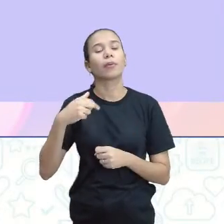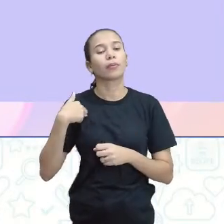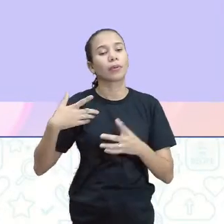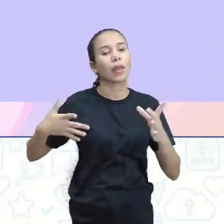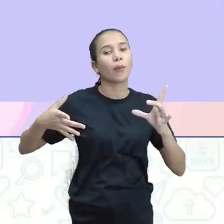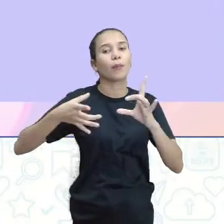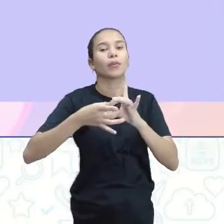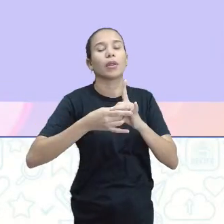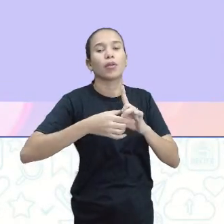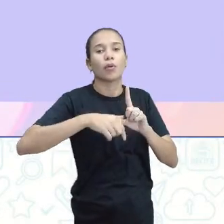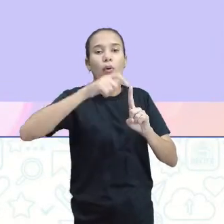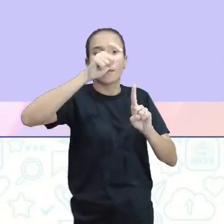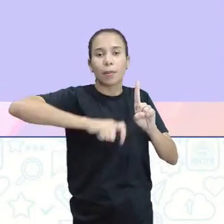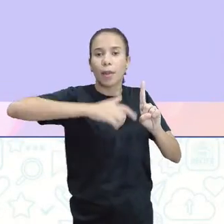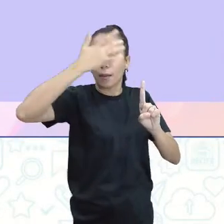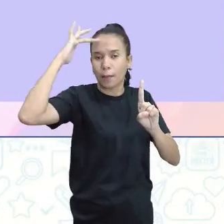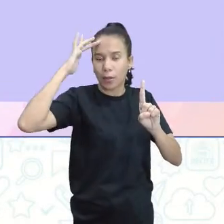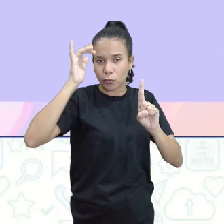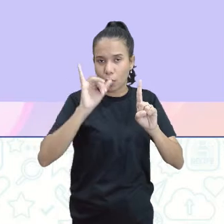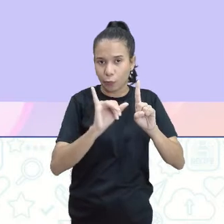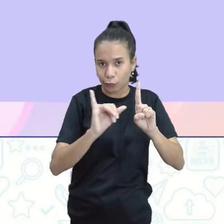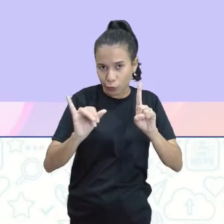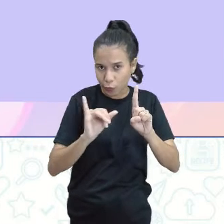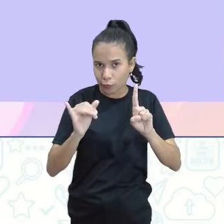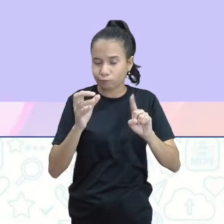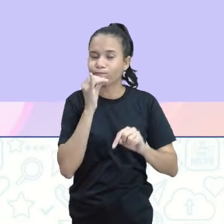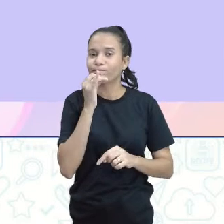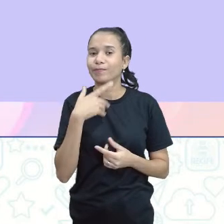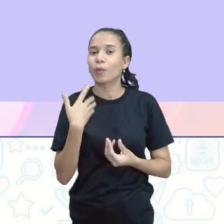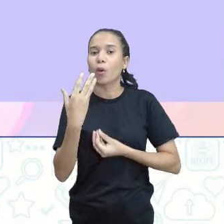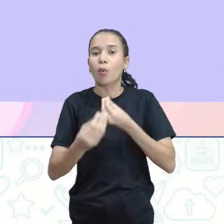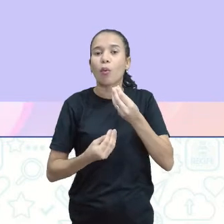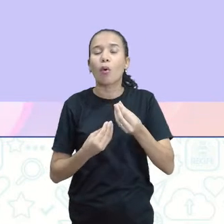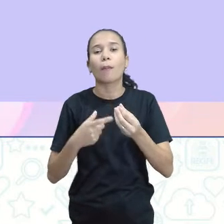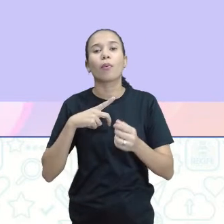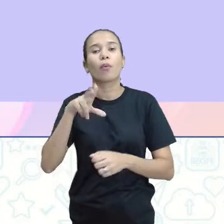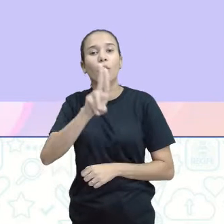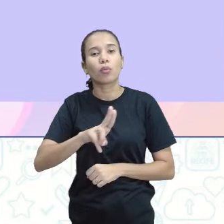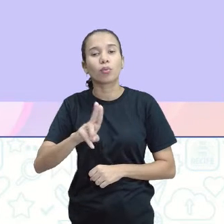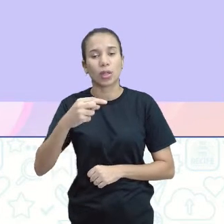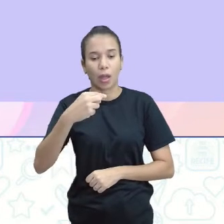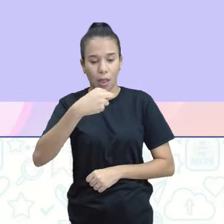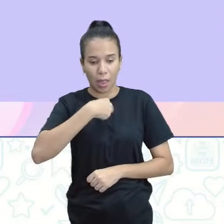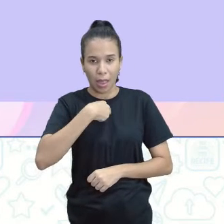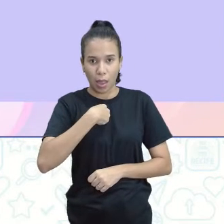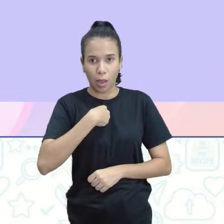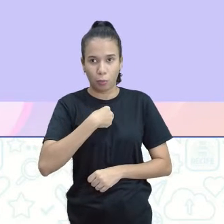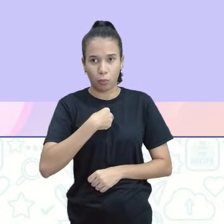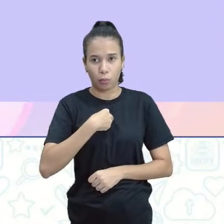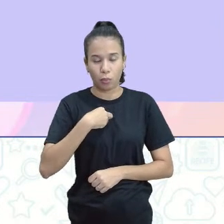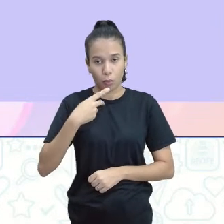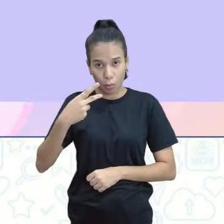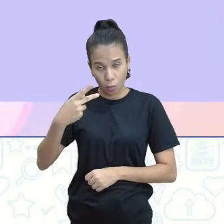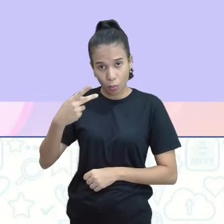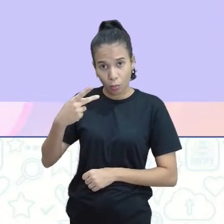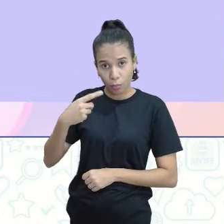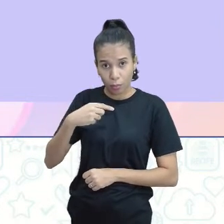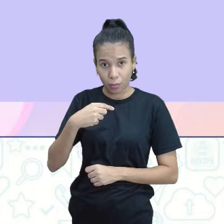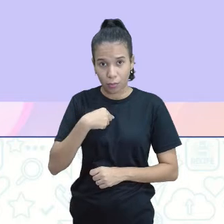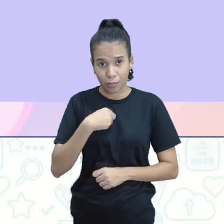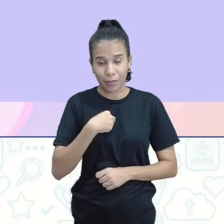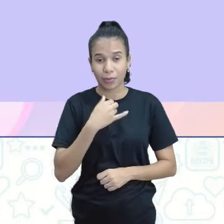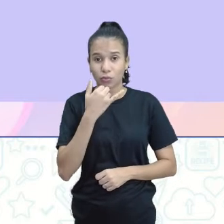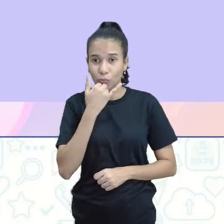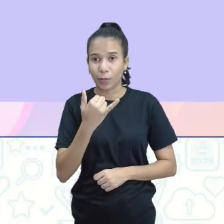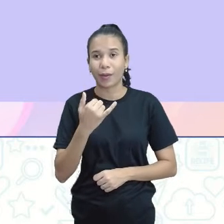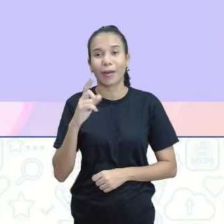relaciona-se com a primeira pessoa do discurso. Expressa pelos pronomes pessoais eu no singular, tu no... Não, esse tu tá